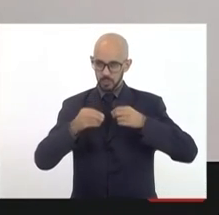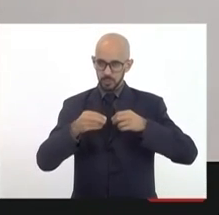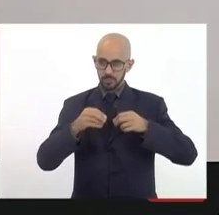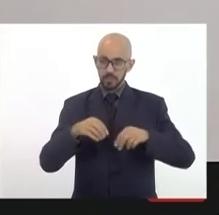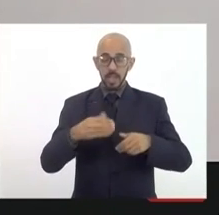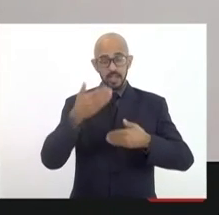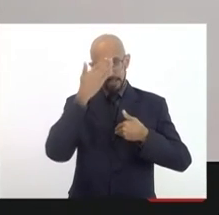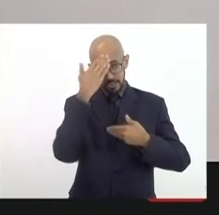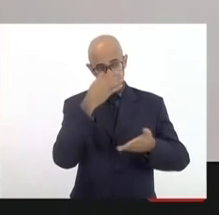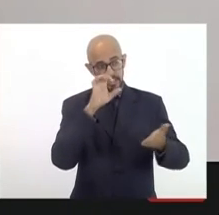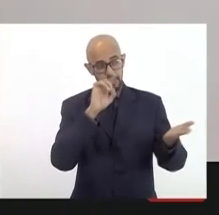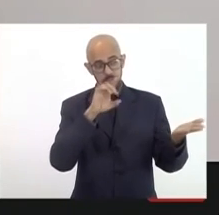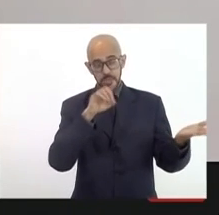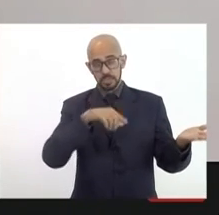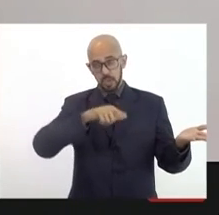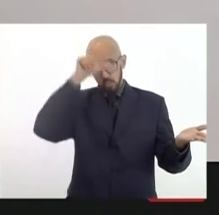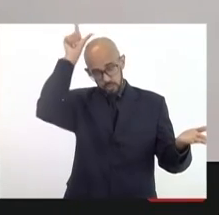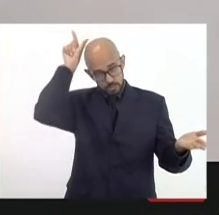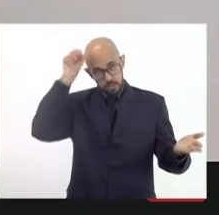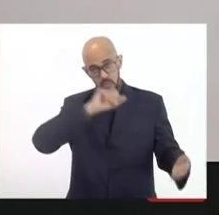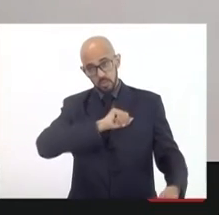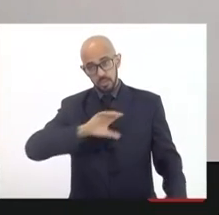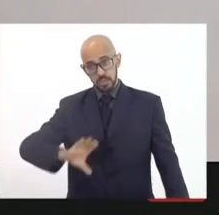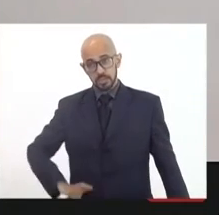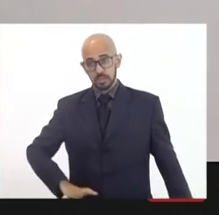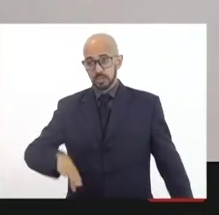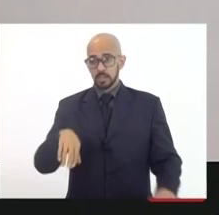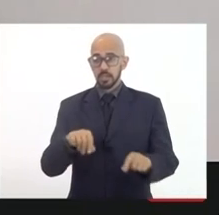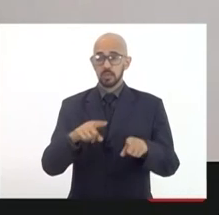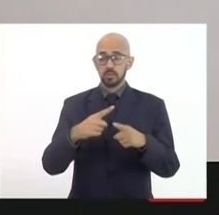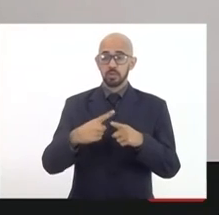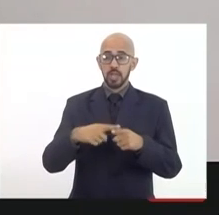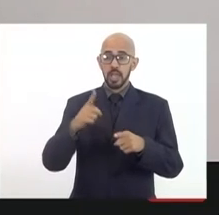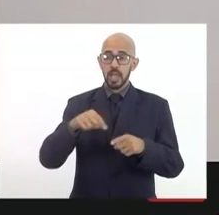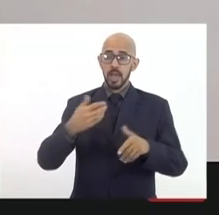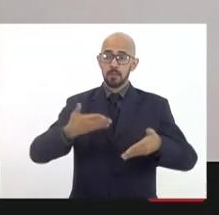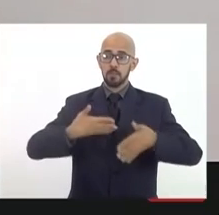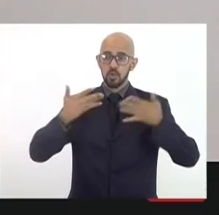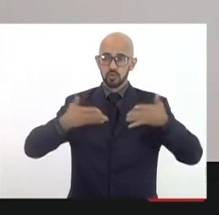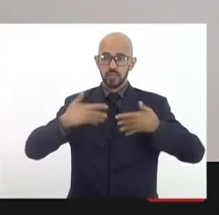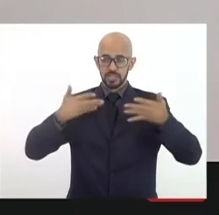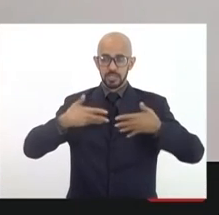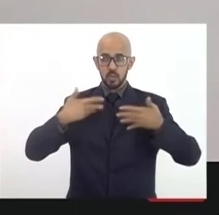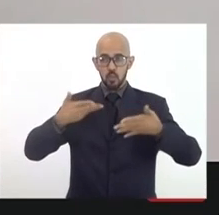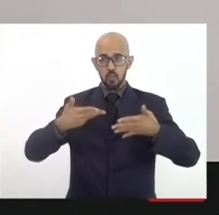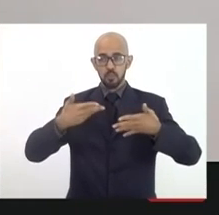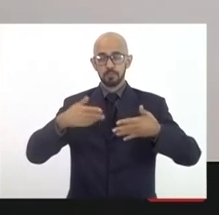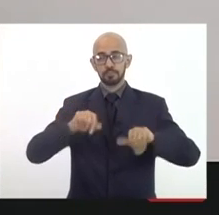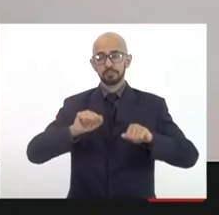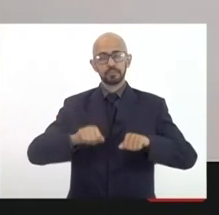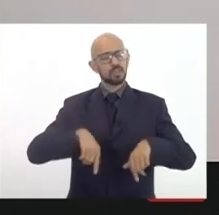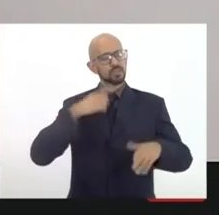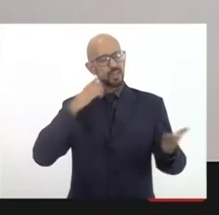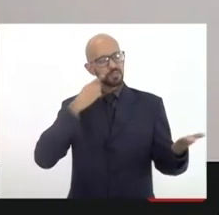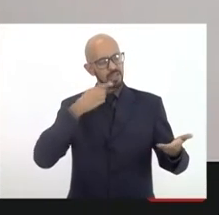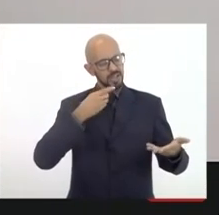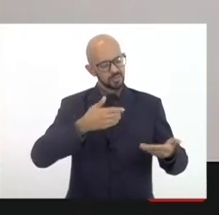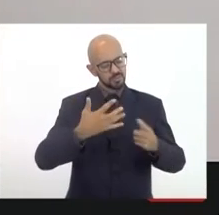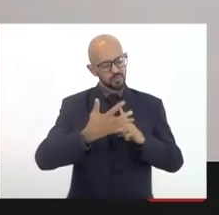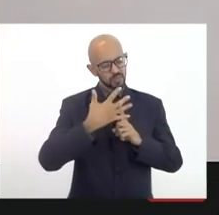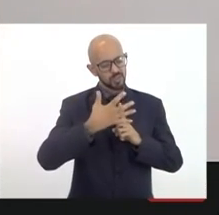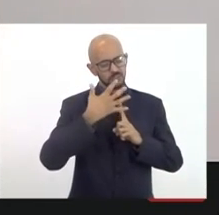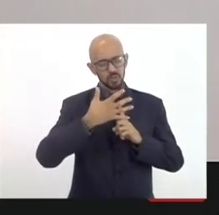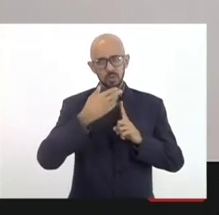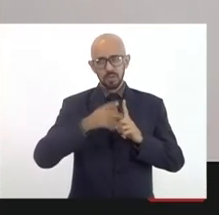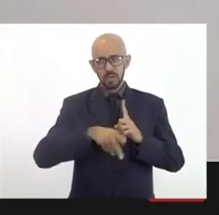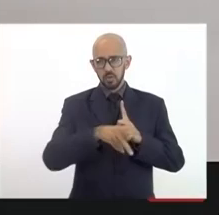especialmente o deputado Luiz Paulo e o André, que foram os motivadores. Quando eu lancei a ideia O deputado foi um dos que mais me motivou. E eu conheço o deputado